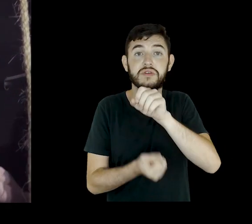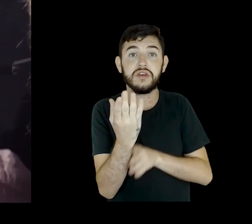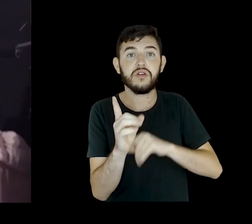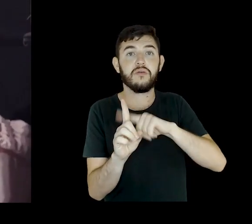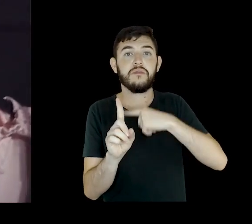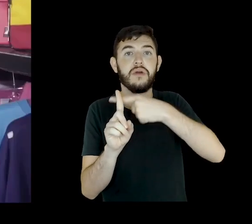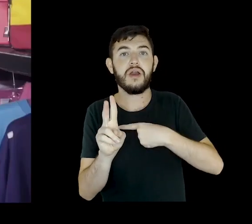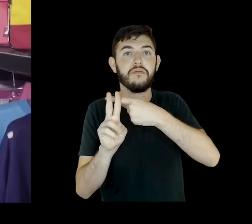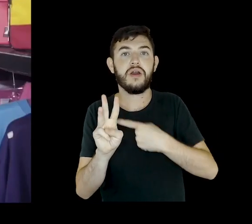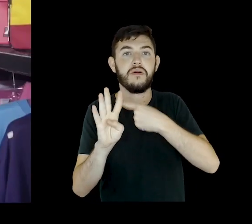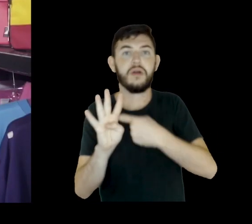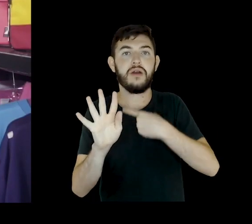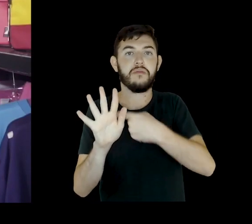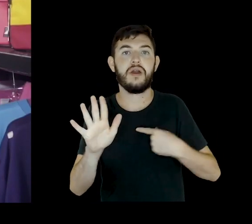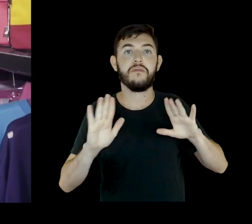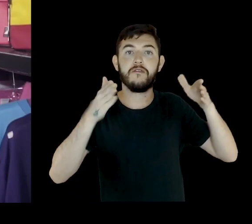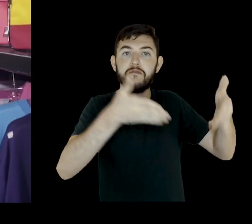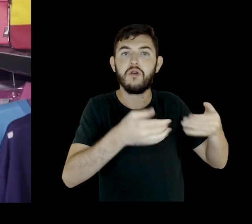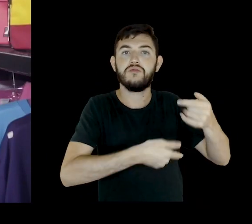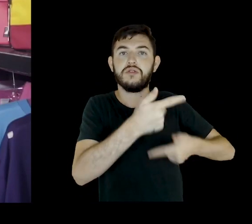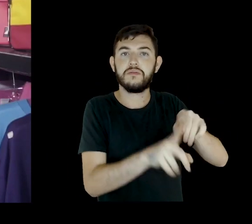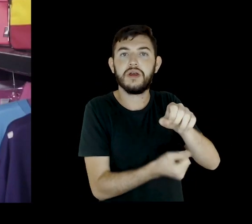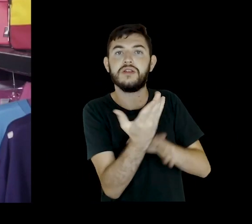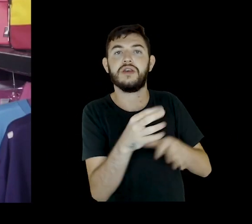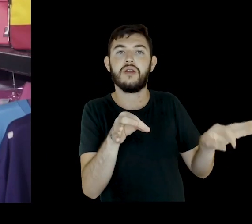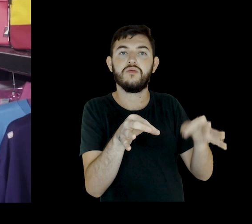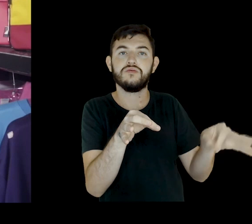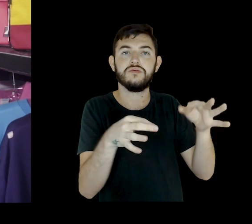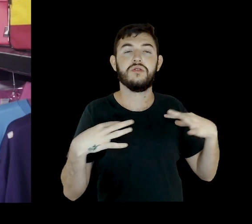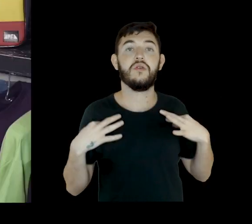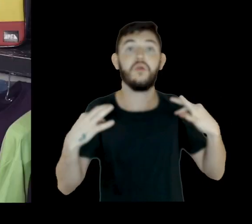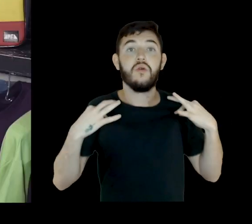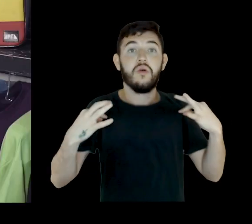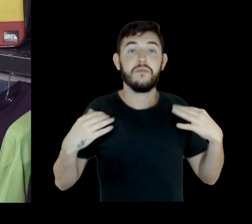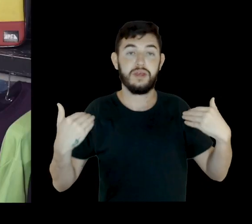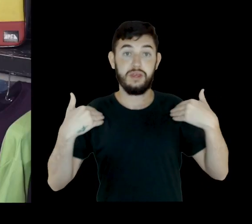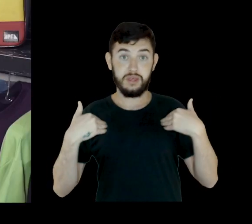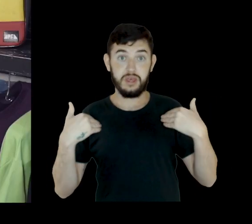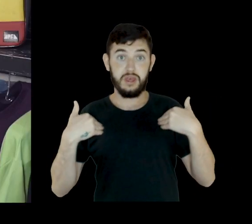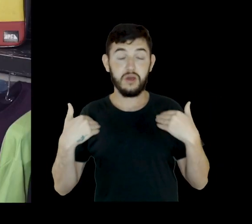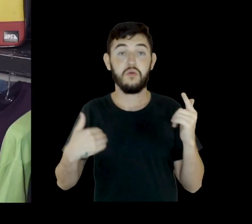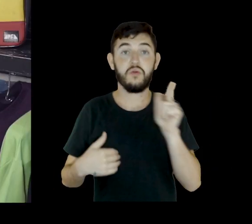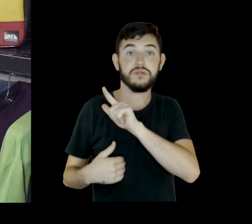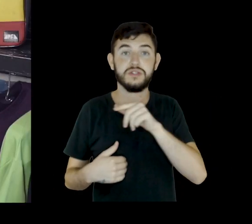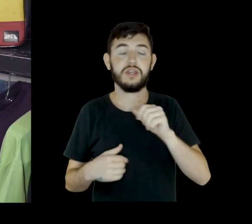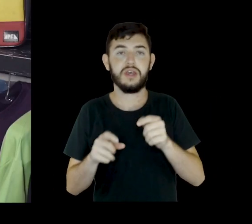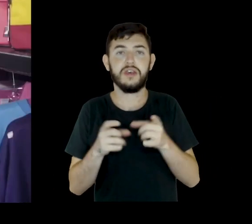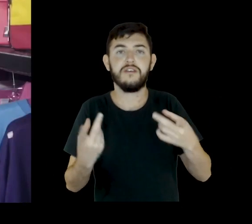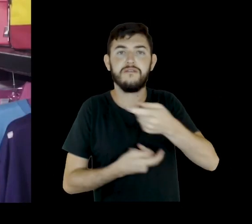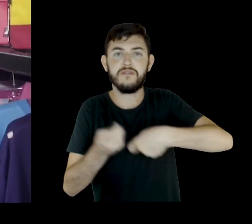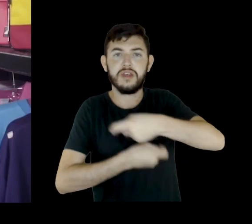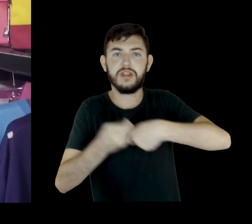aprovado. Ela conseguiu focar na produção dela, que era produzir roupas. E eu consegui firmar a